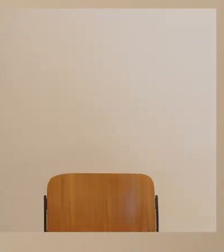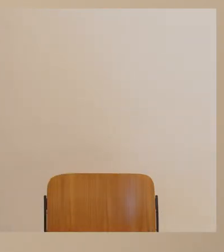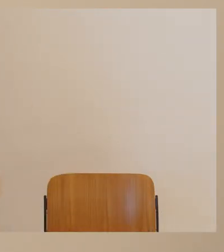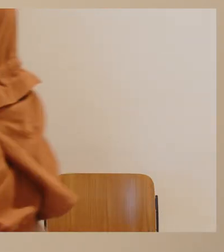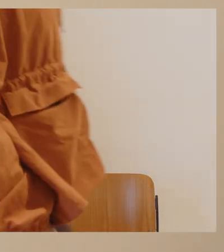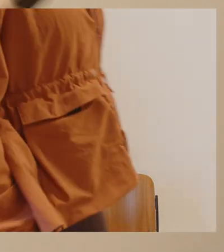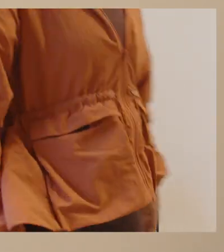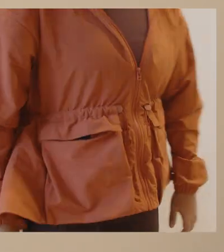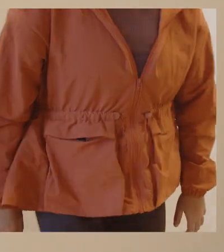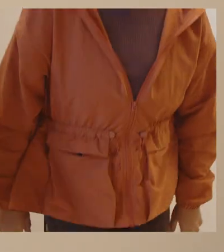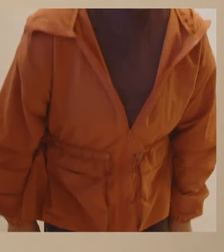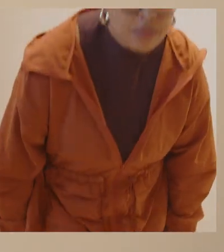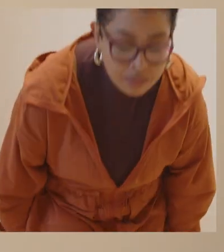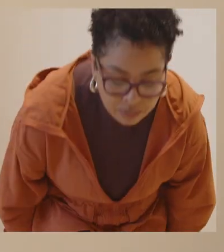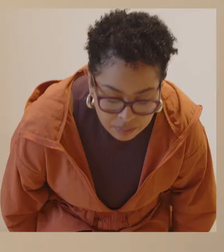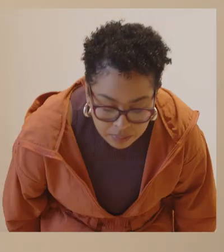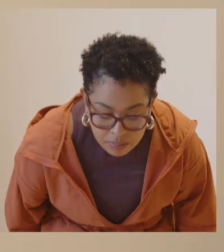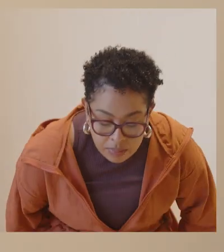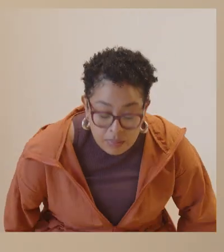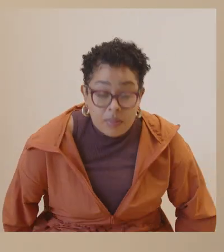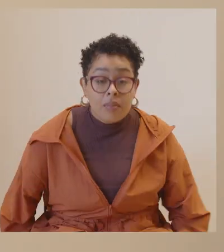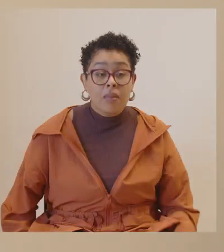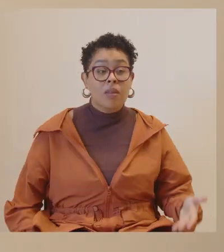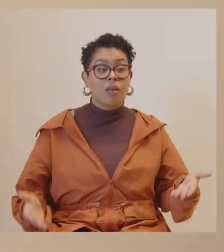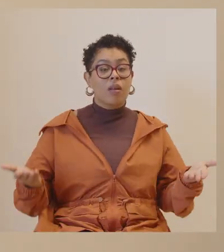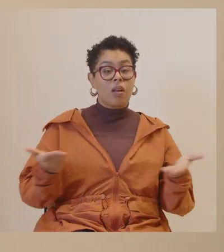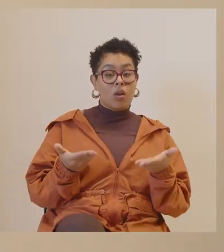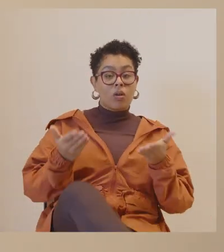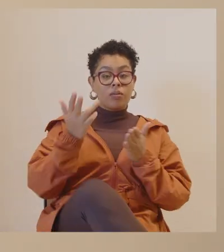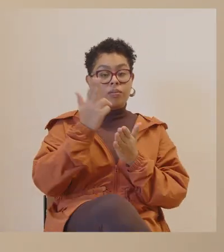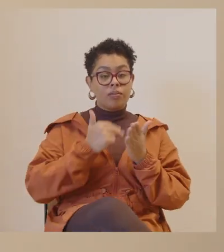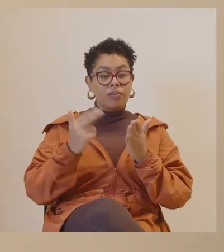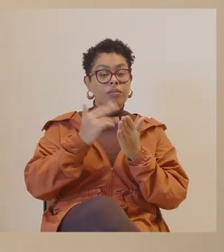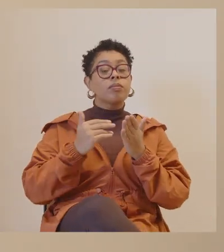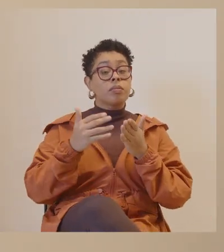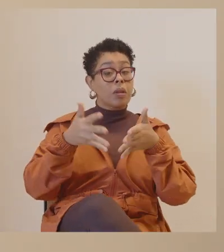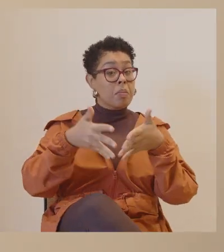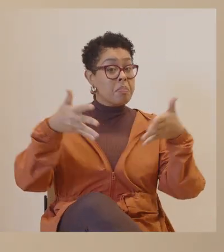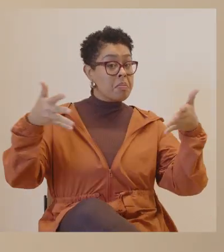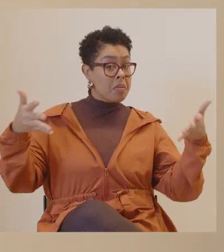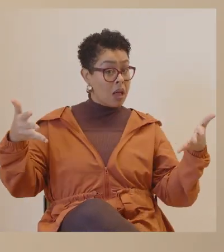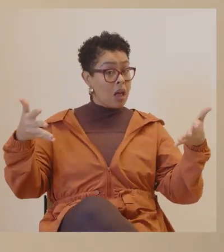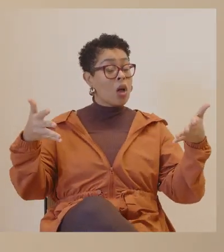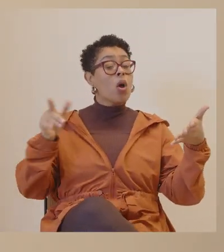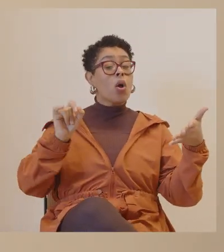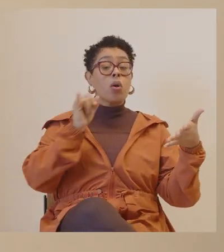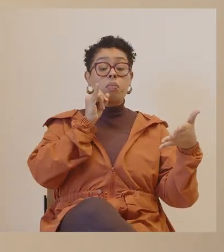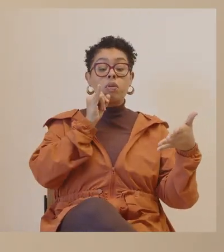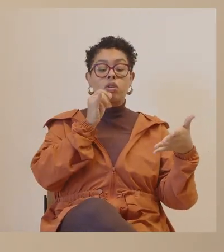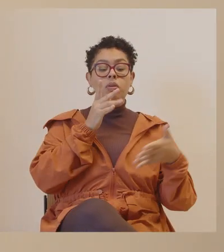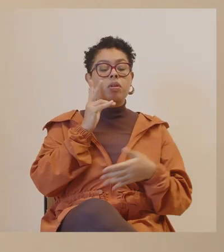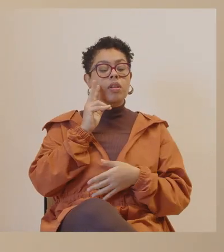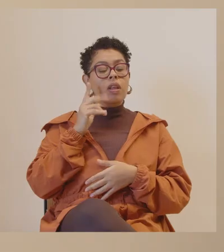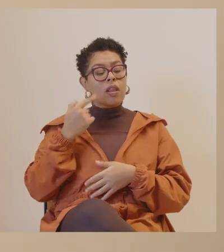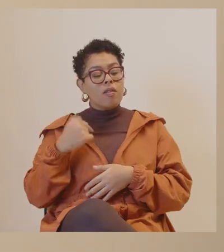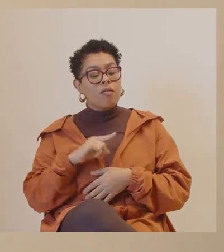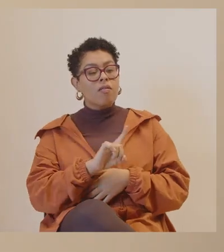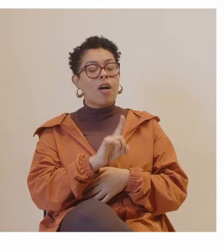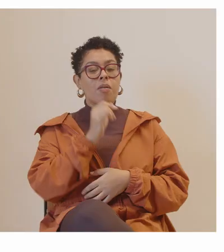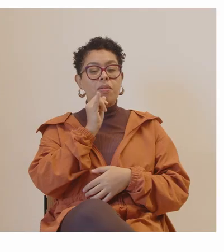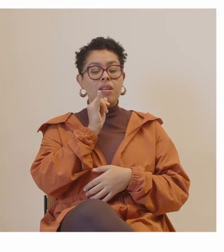na paisagem, mas a paisagem de grande porte, vem com suas vistas dos banhos de La Grenouillère,